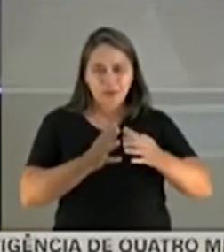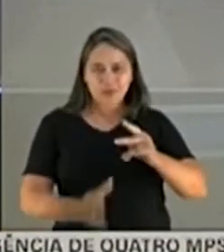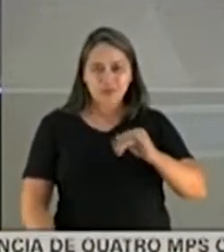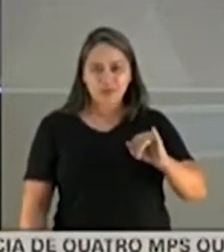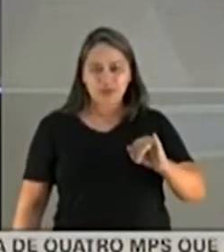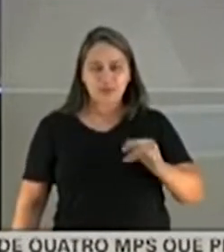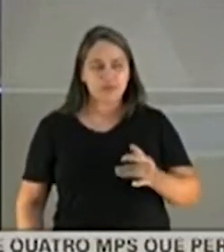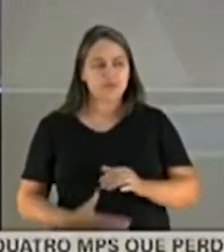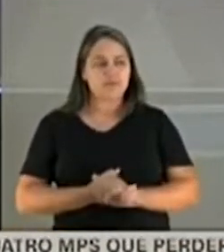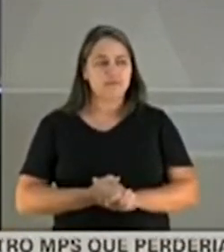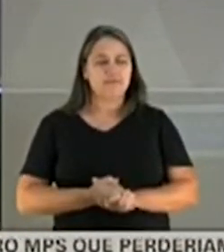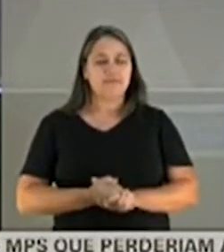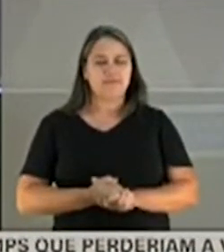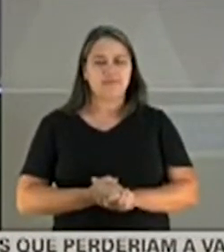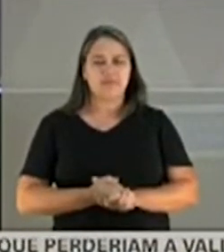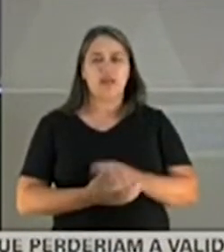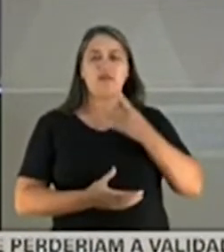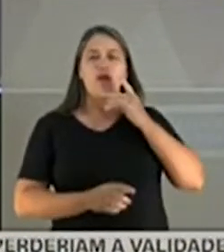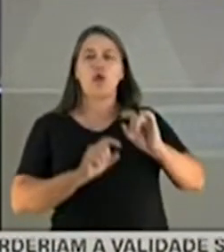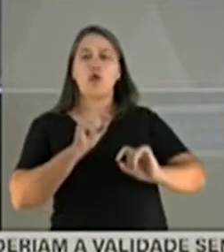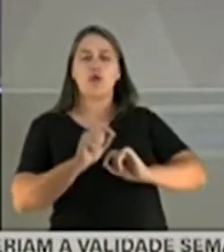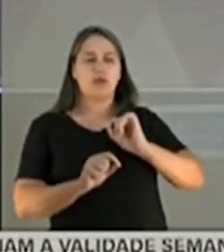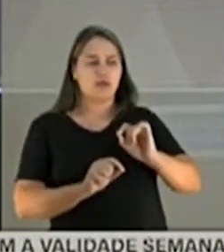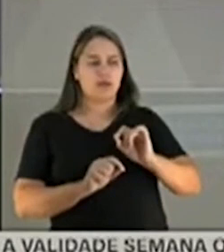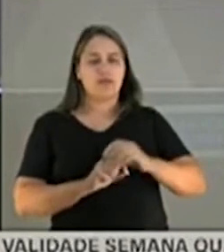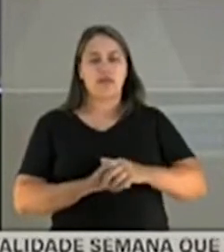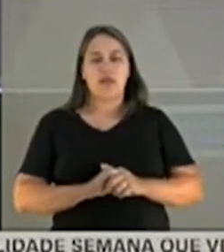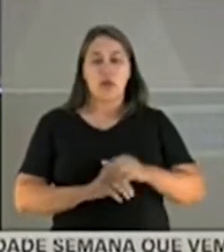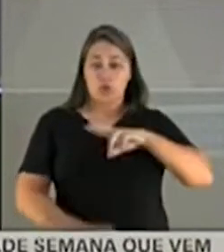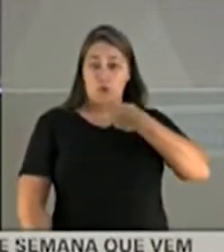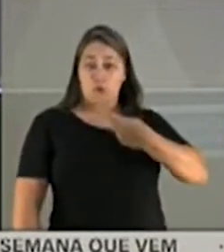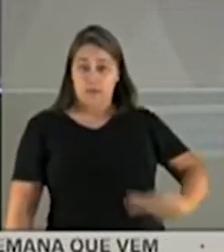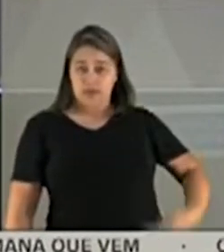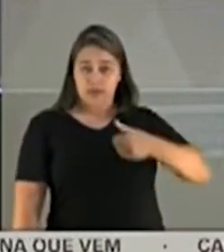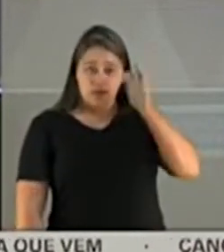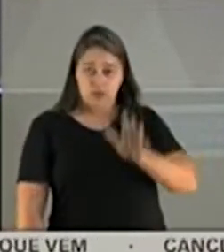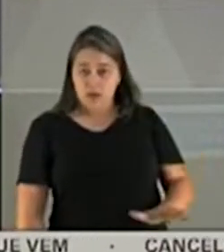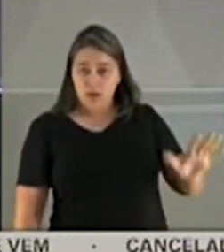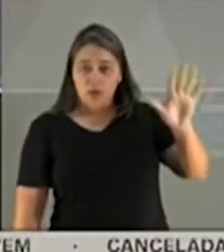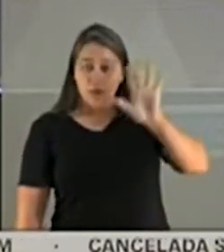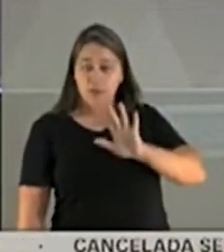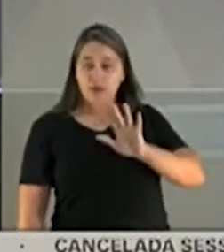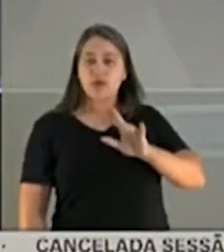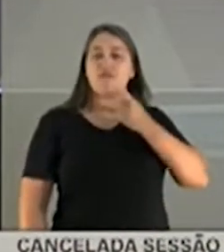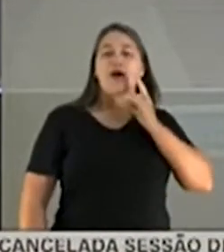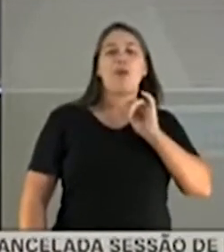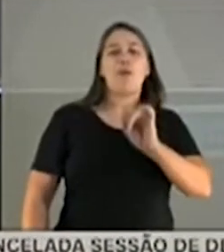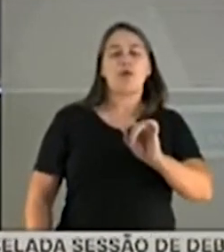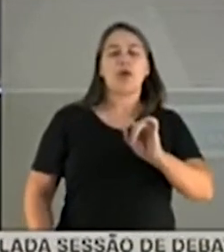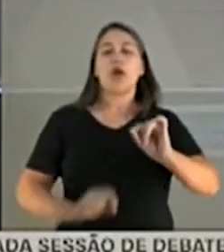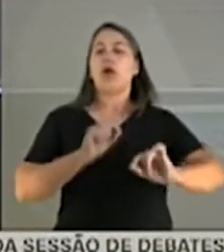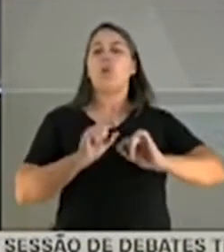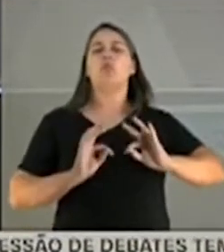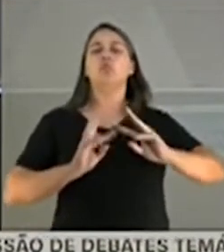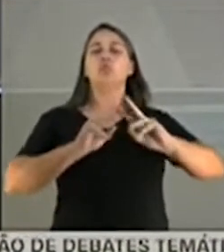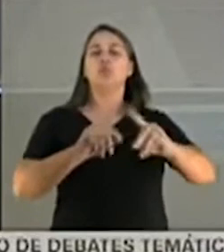de inquérito. A escatologia proverbial do presidente da República recende ao que ocorreu